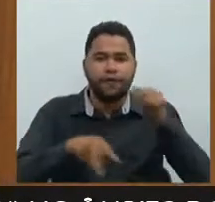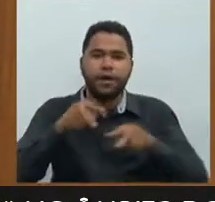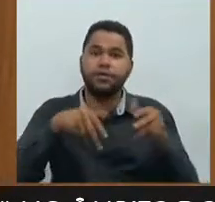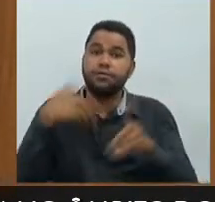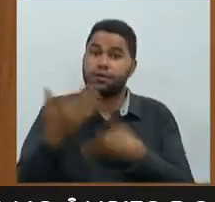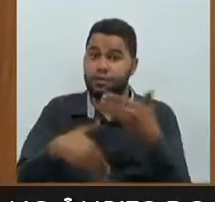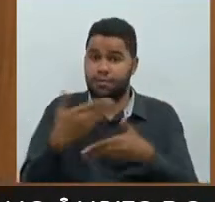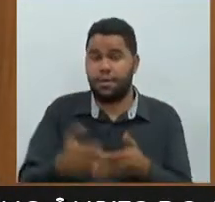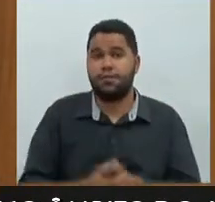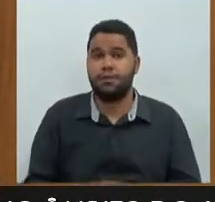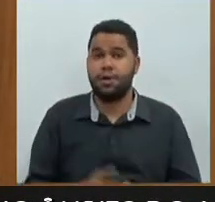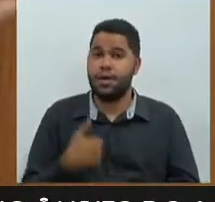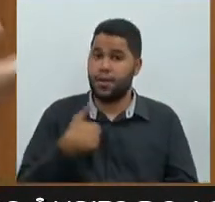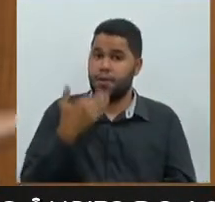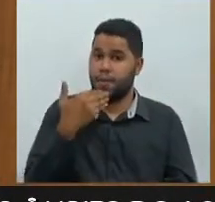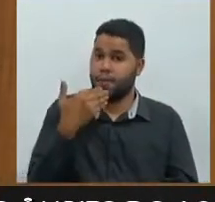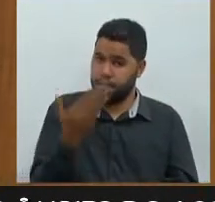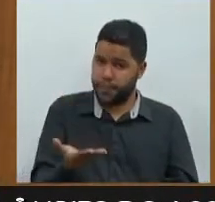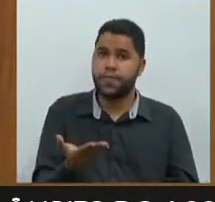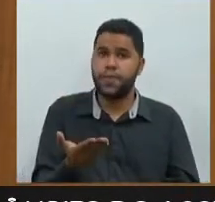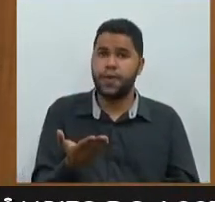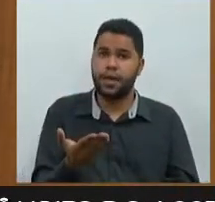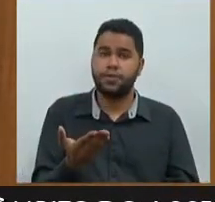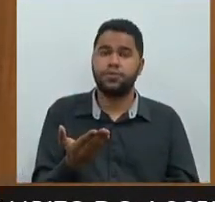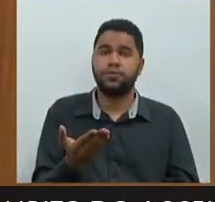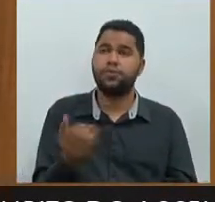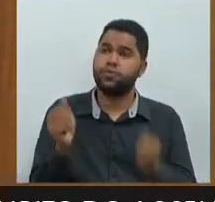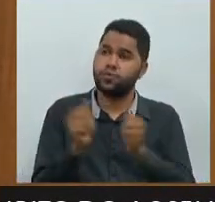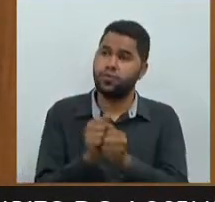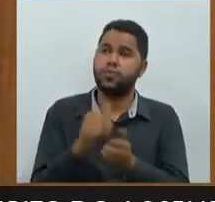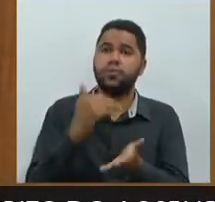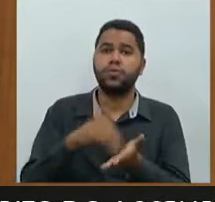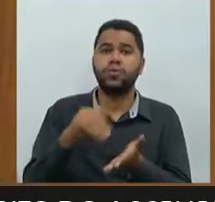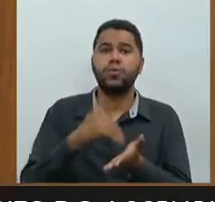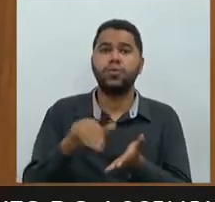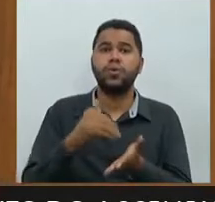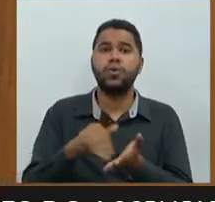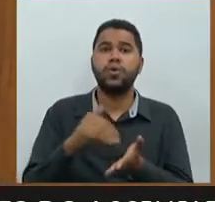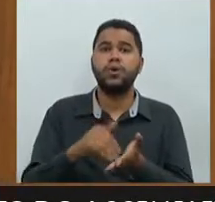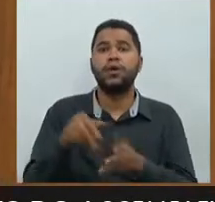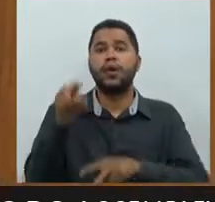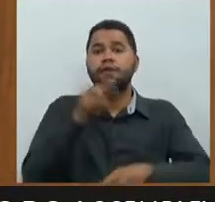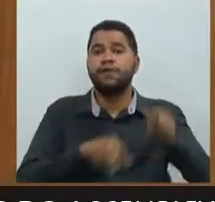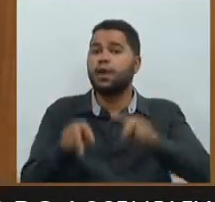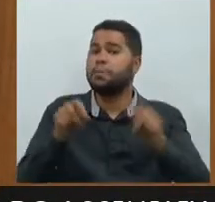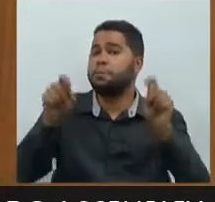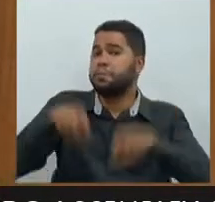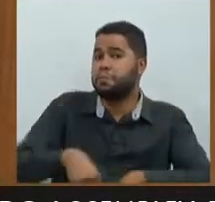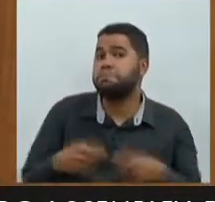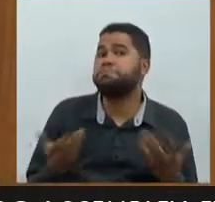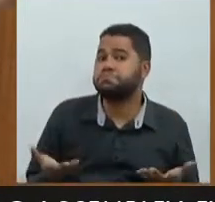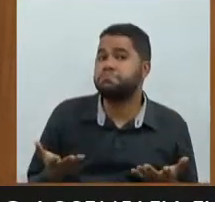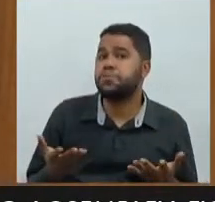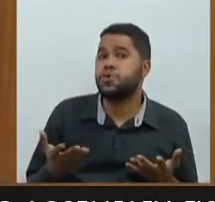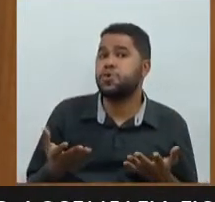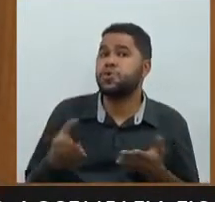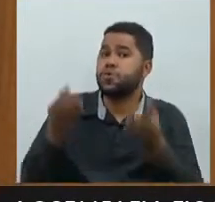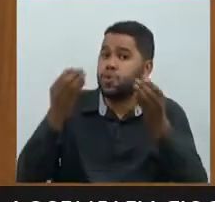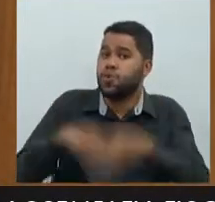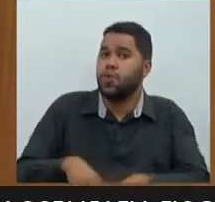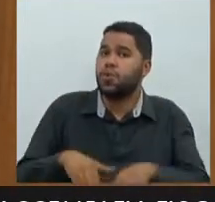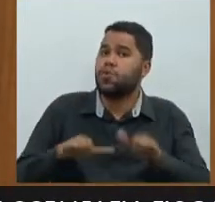desempenho. Então, eu peço, né, no meu requerimento aqui, junto à secretaria, é que seja avaliada essa possibilidade aí de um concurso